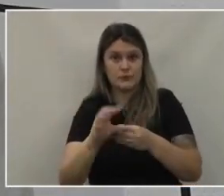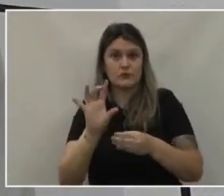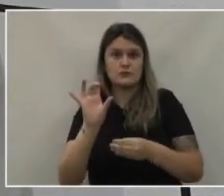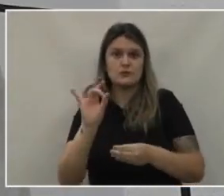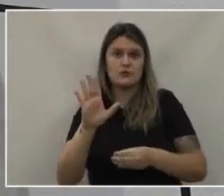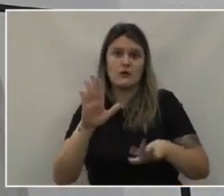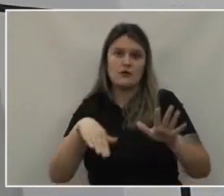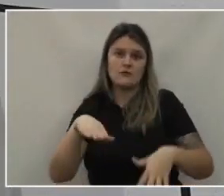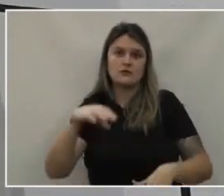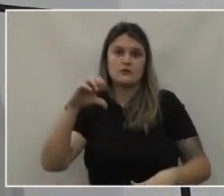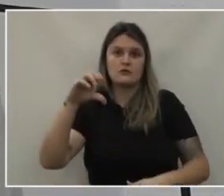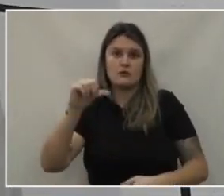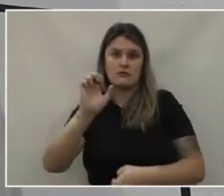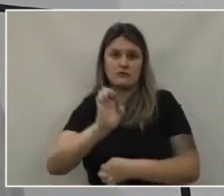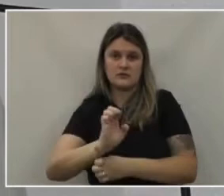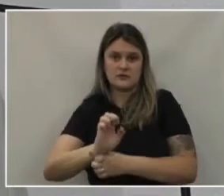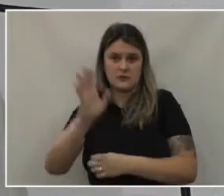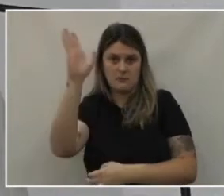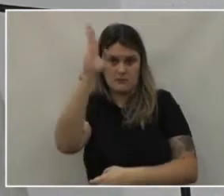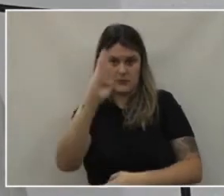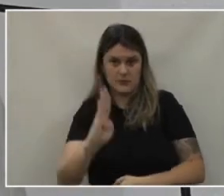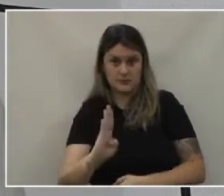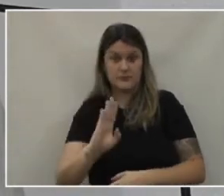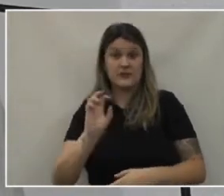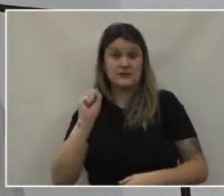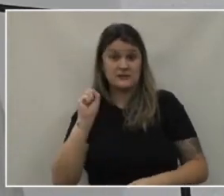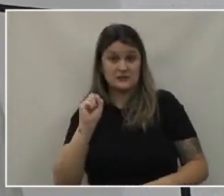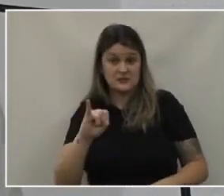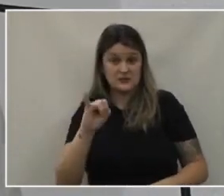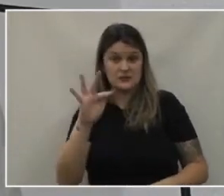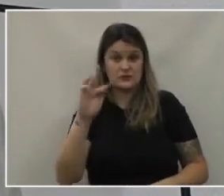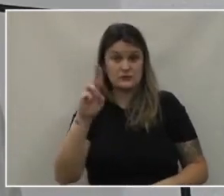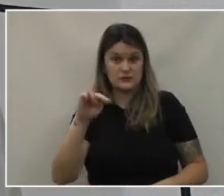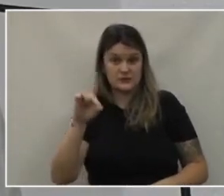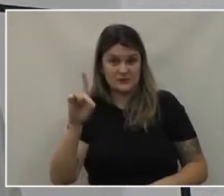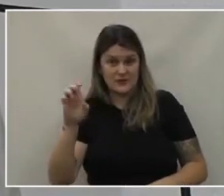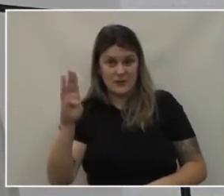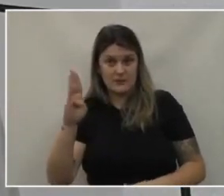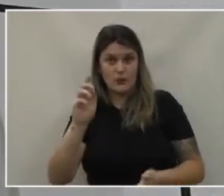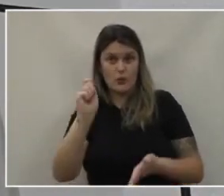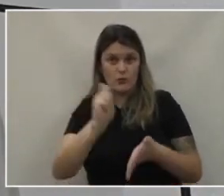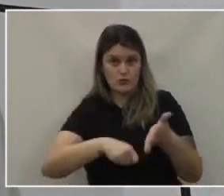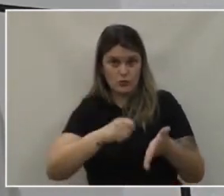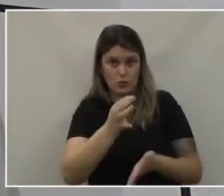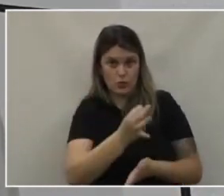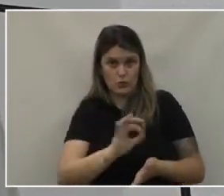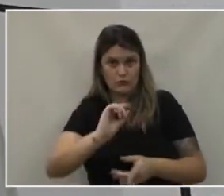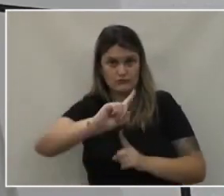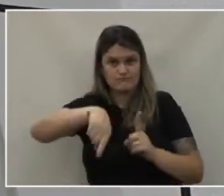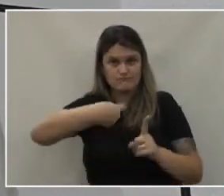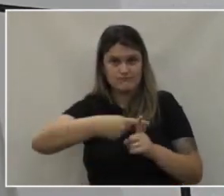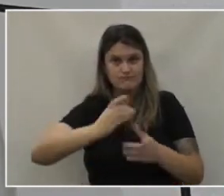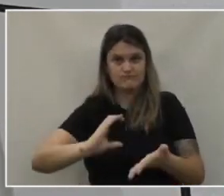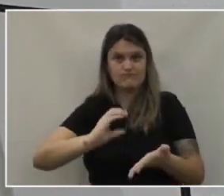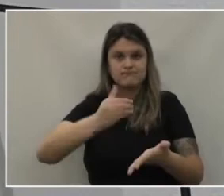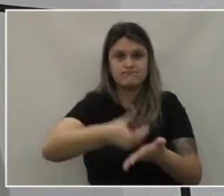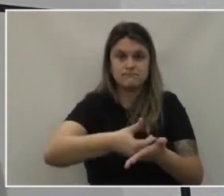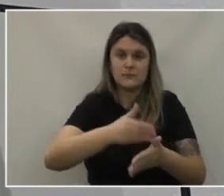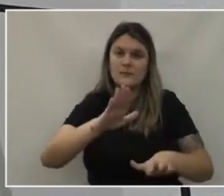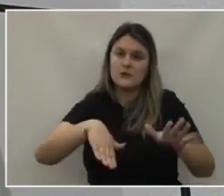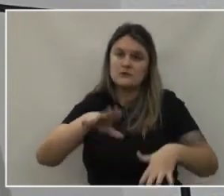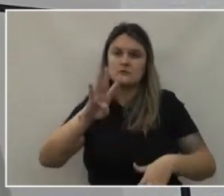apenas 9 estados. Se o Fundeb for renovado, com mais recursos alocados,